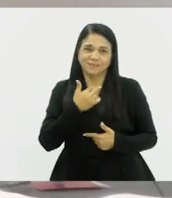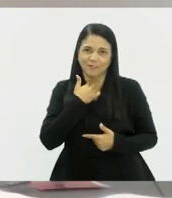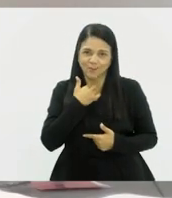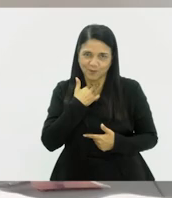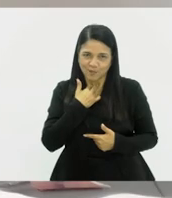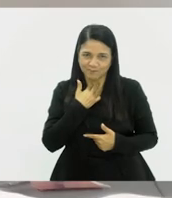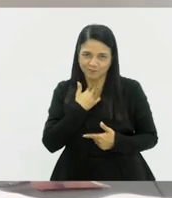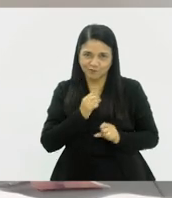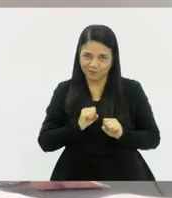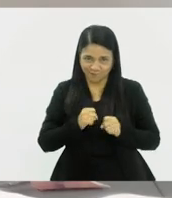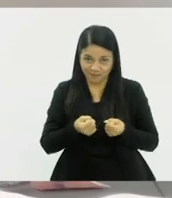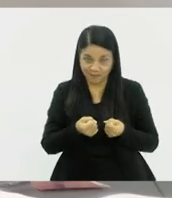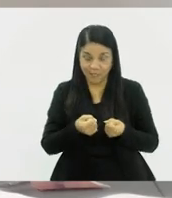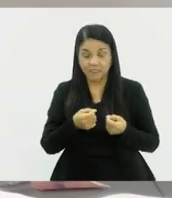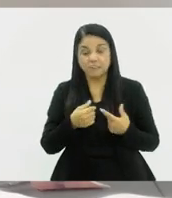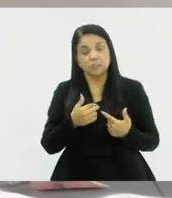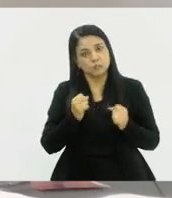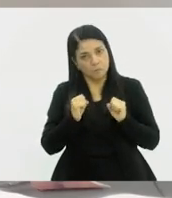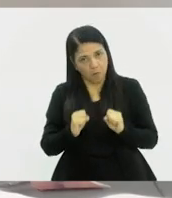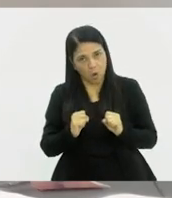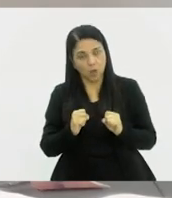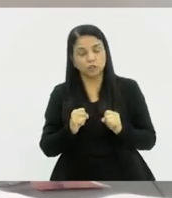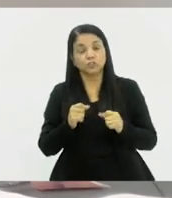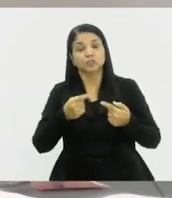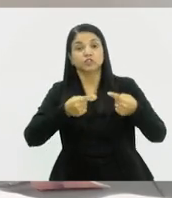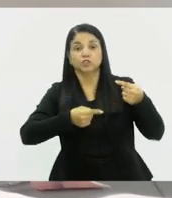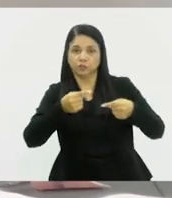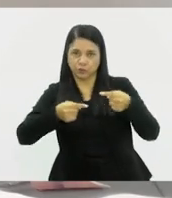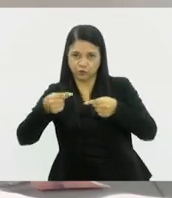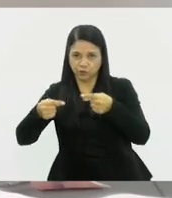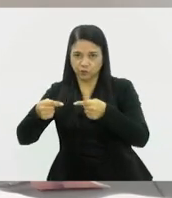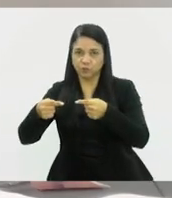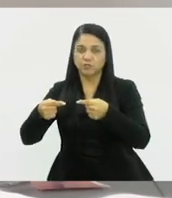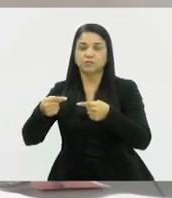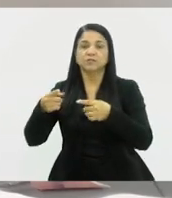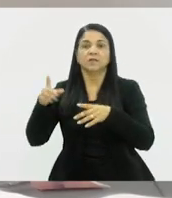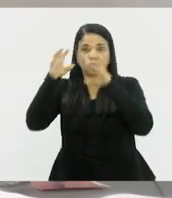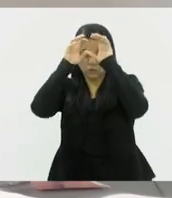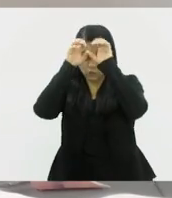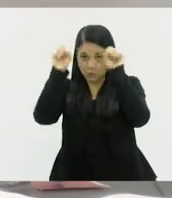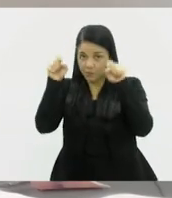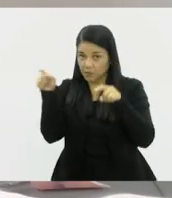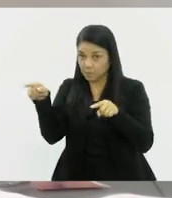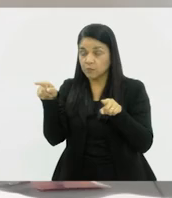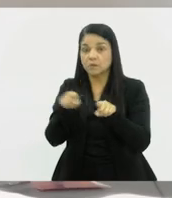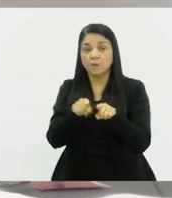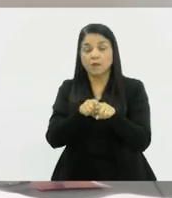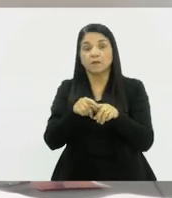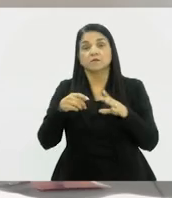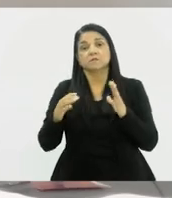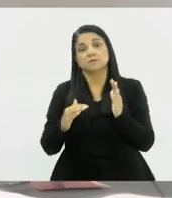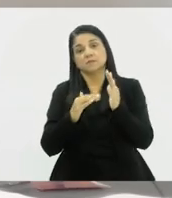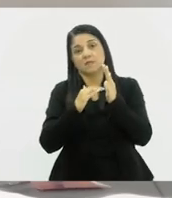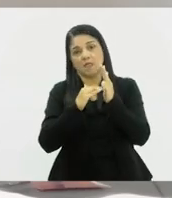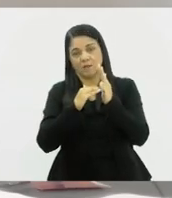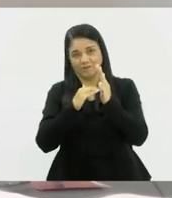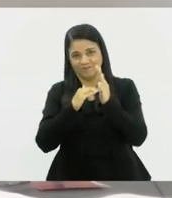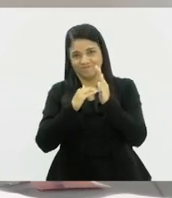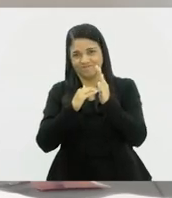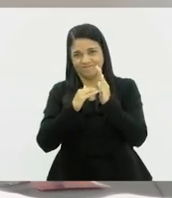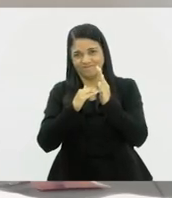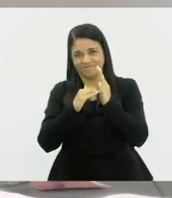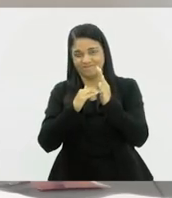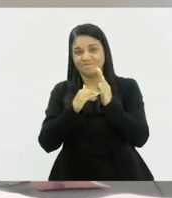nós podemos participar da discussão até porque essa discussão tá no Supremo tá no Senado e tá aqui no Rio de